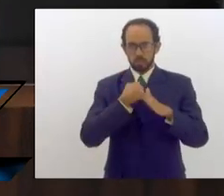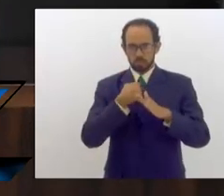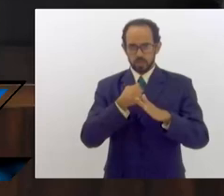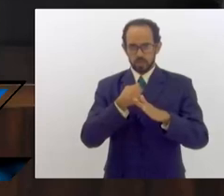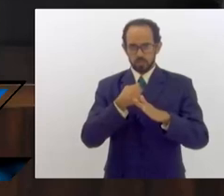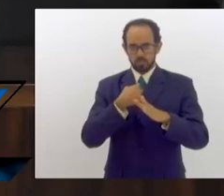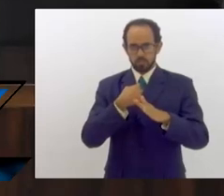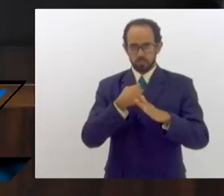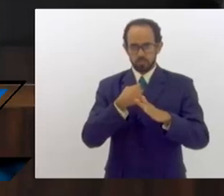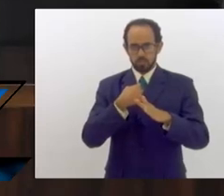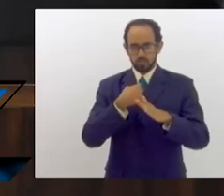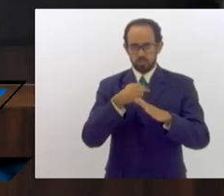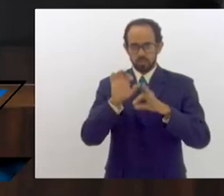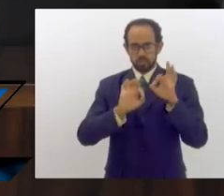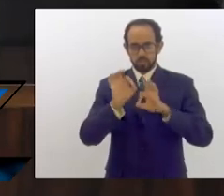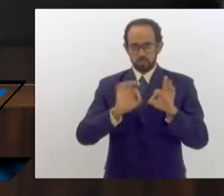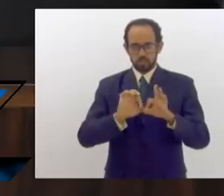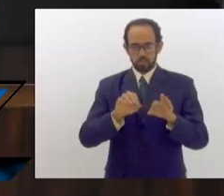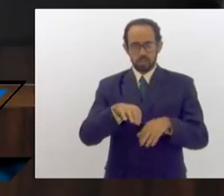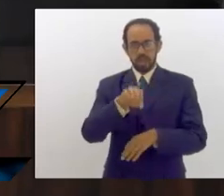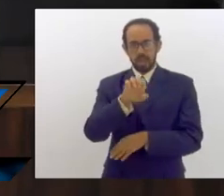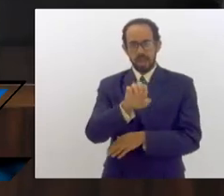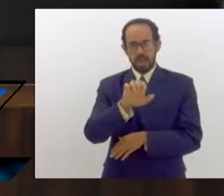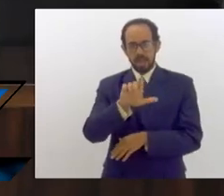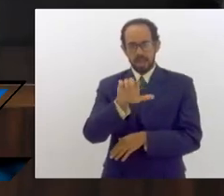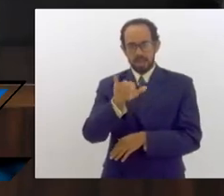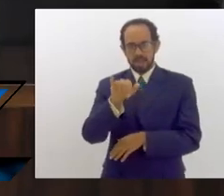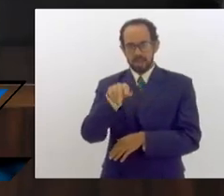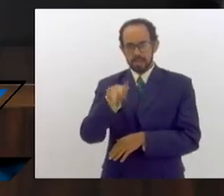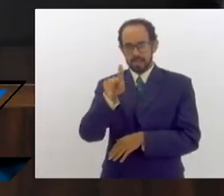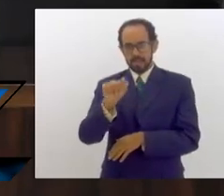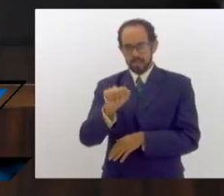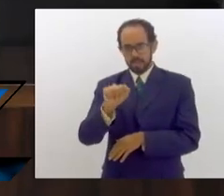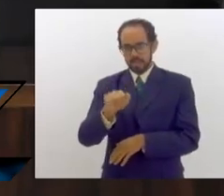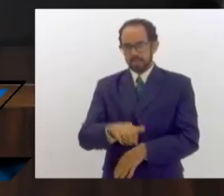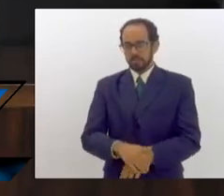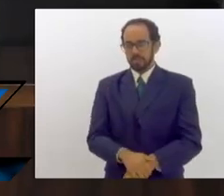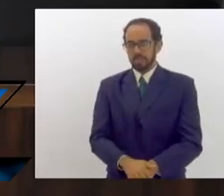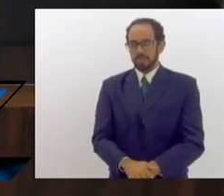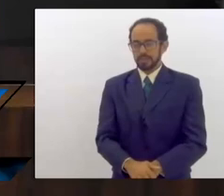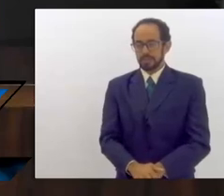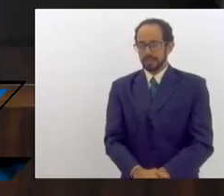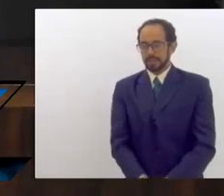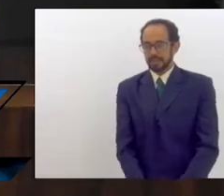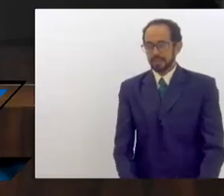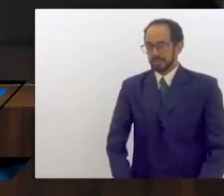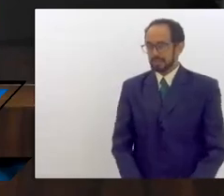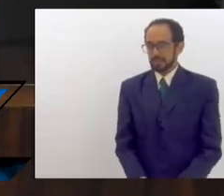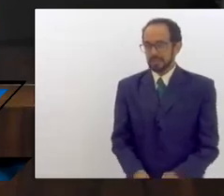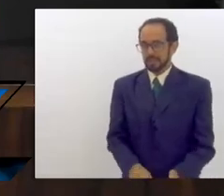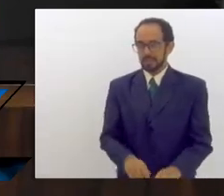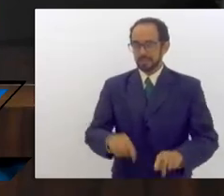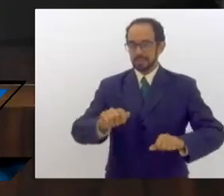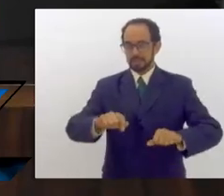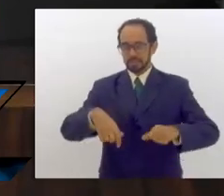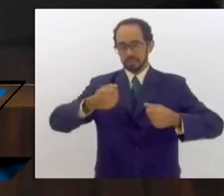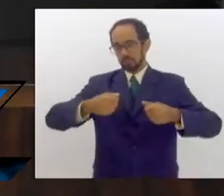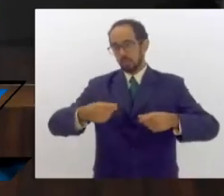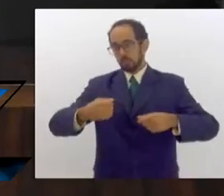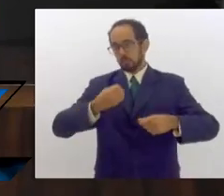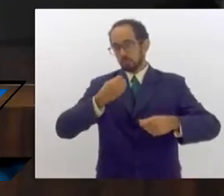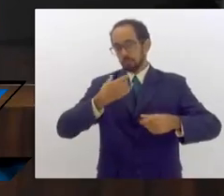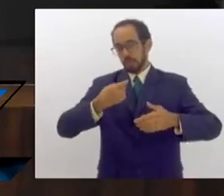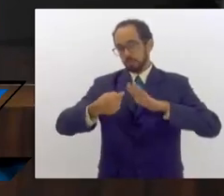uma questão de ordem deputada Érica diga-se de passagem até muito bem provocado e fundamentada